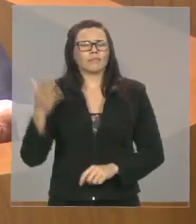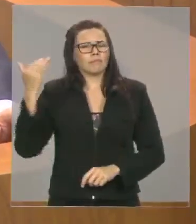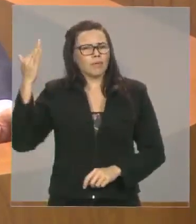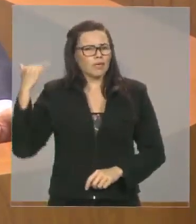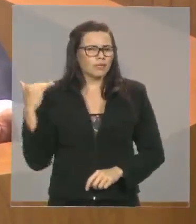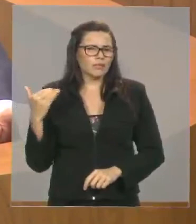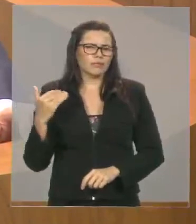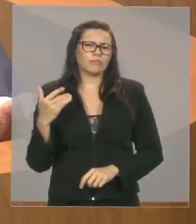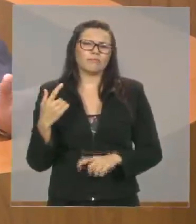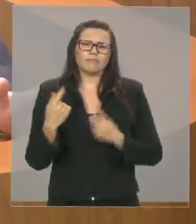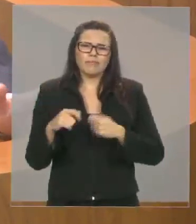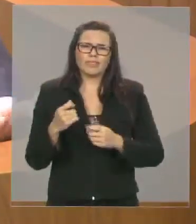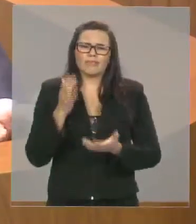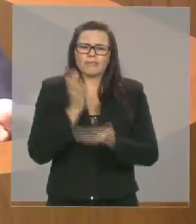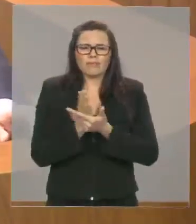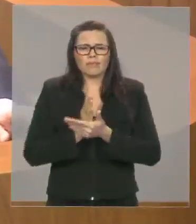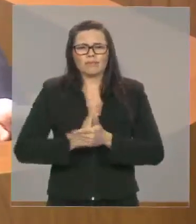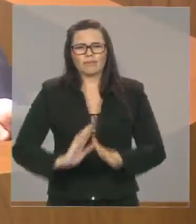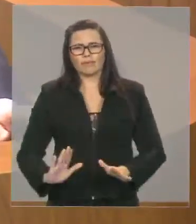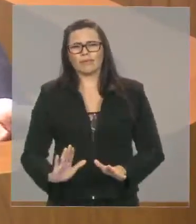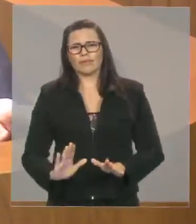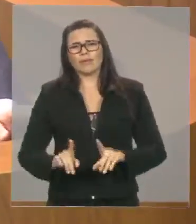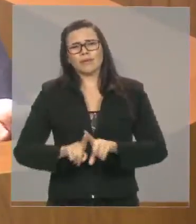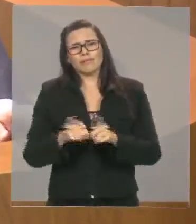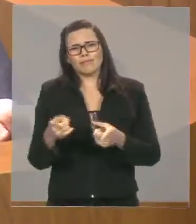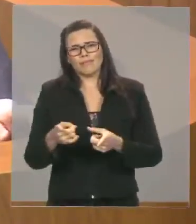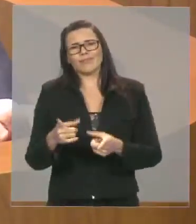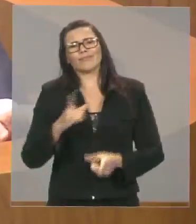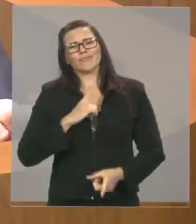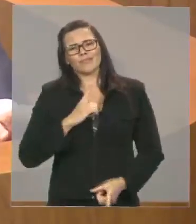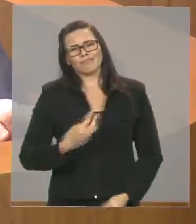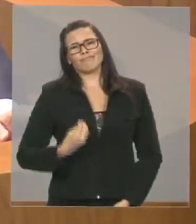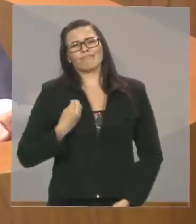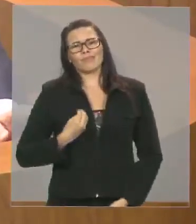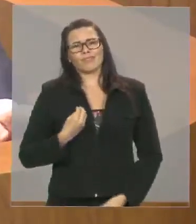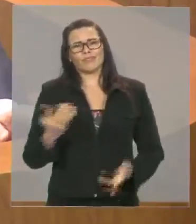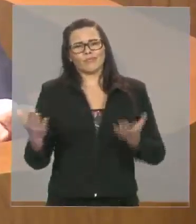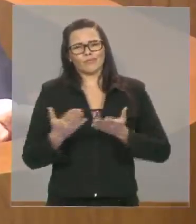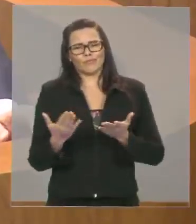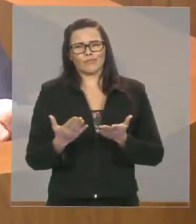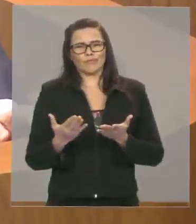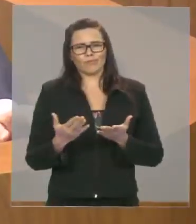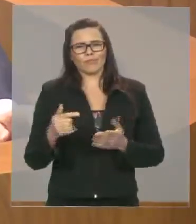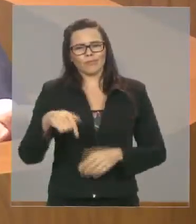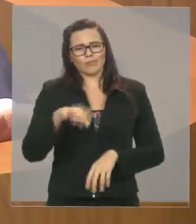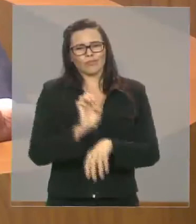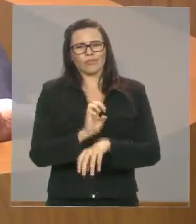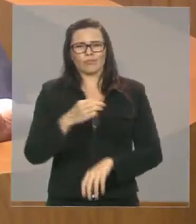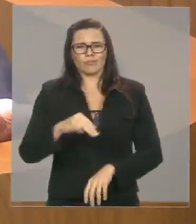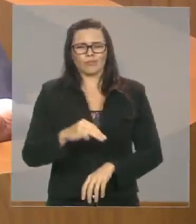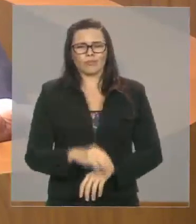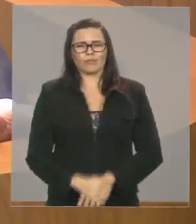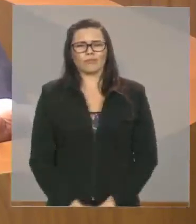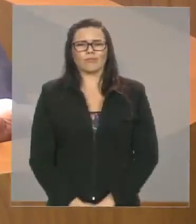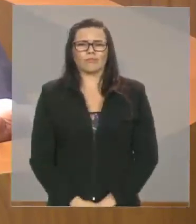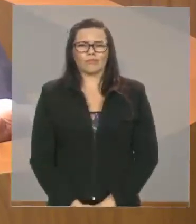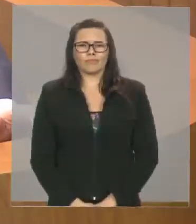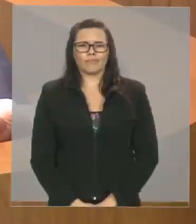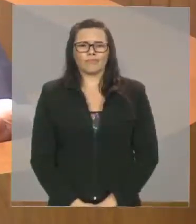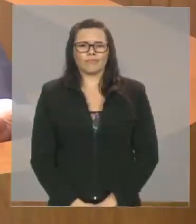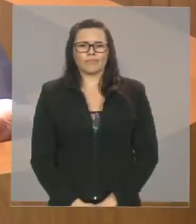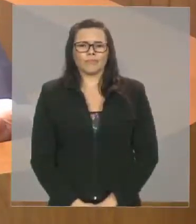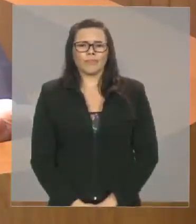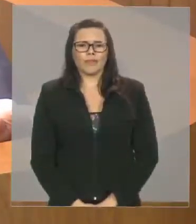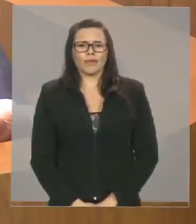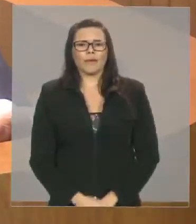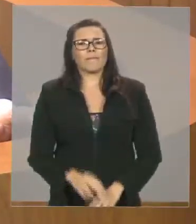de maranhenses. Por isso, senhor presidente, fica aqui a minha preocupação, fica aqui o meu relato ao meu